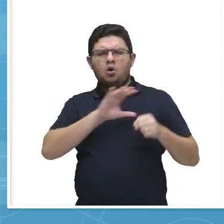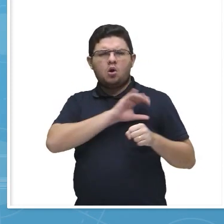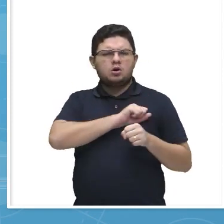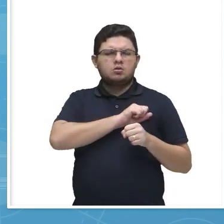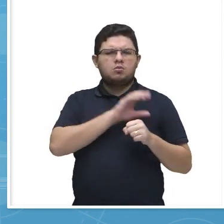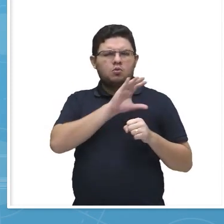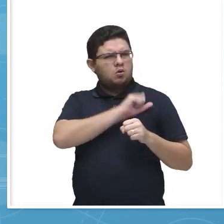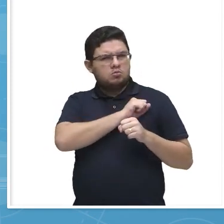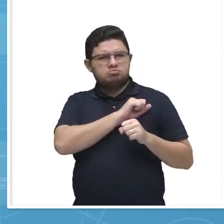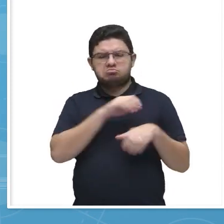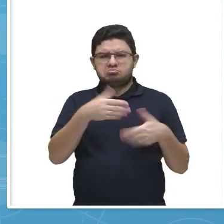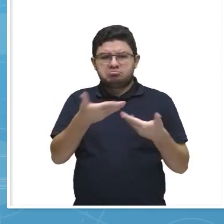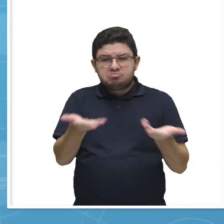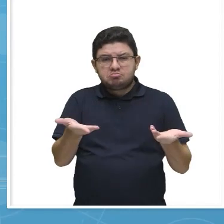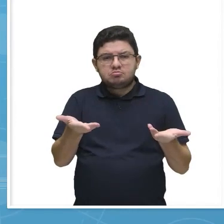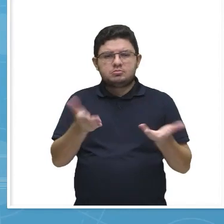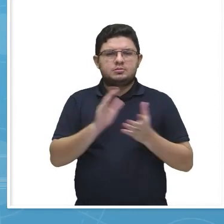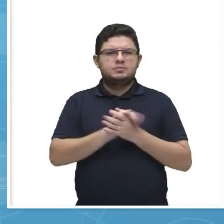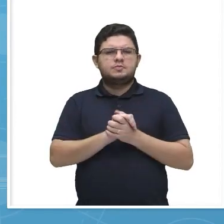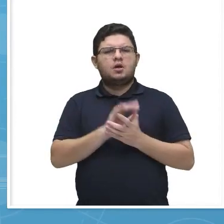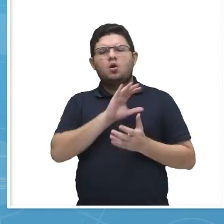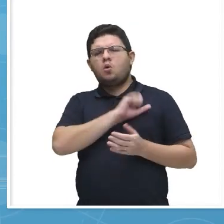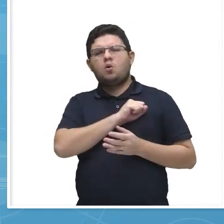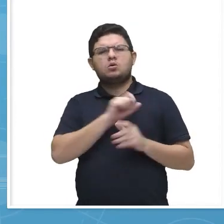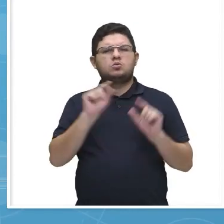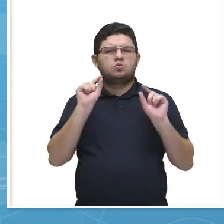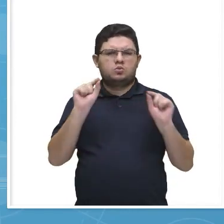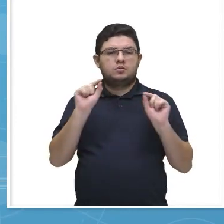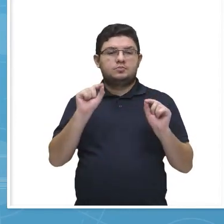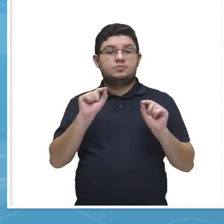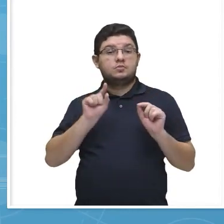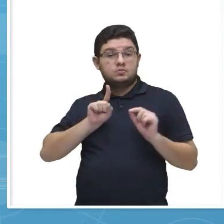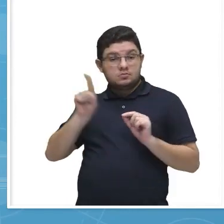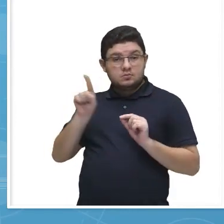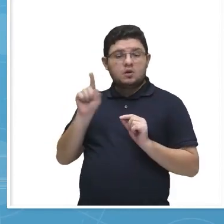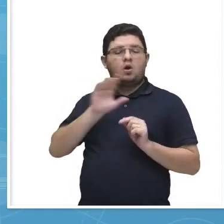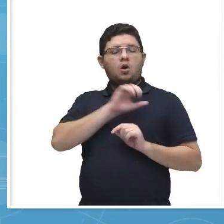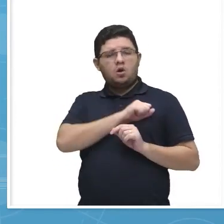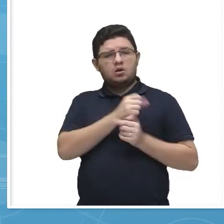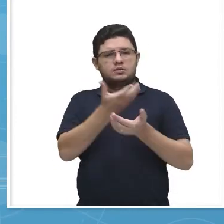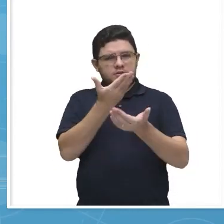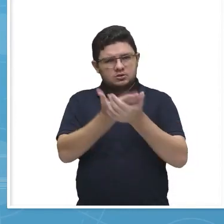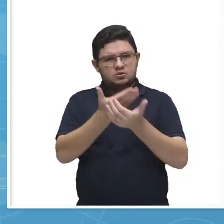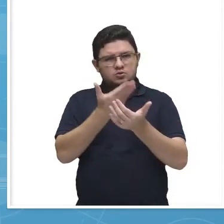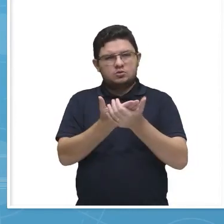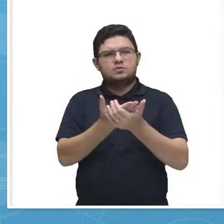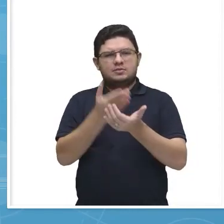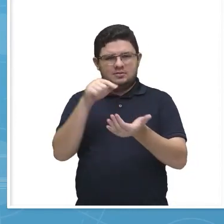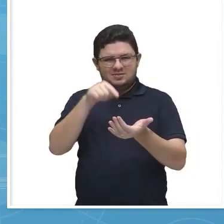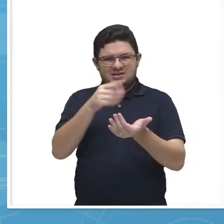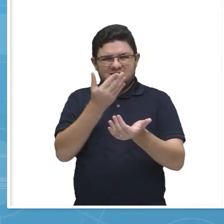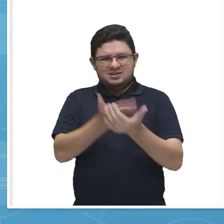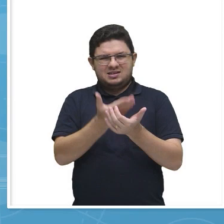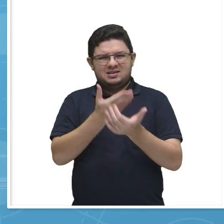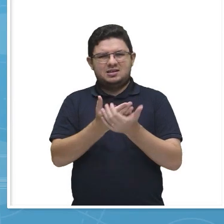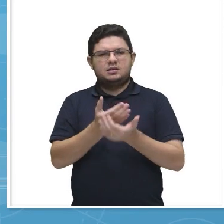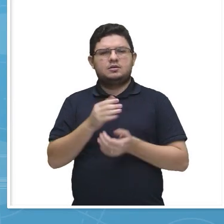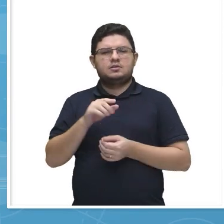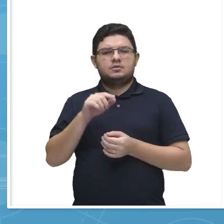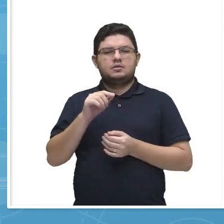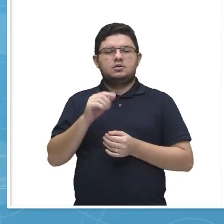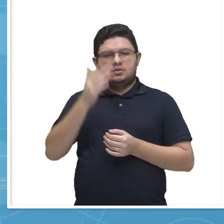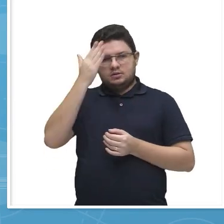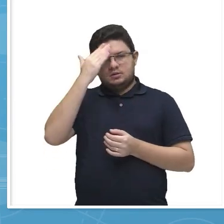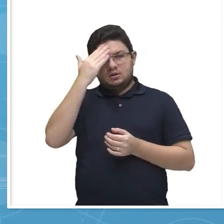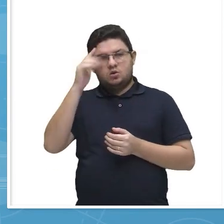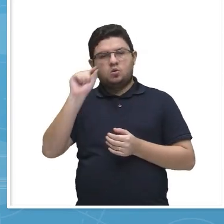de algo. Do que a Mariana gosta, né? De estudar. Olha só que maravilha. Então, como eu sei que o meu